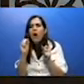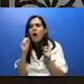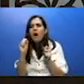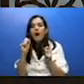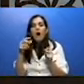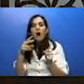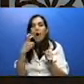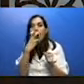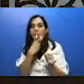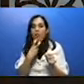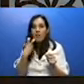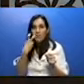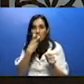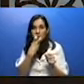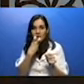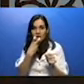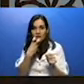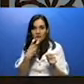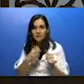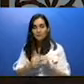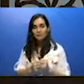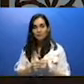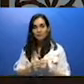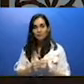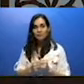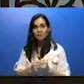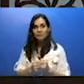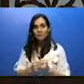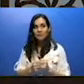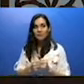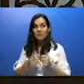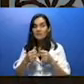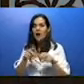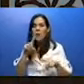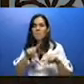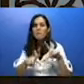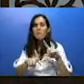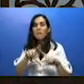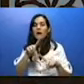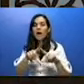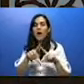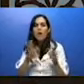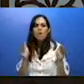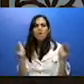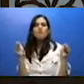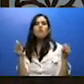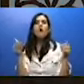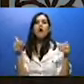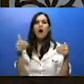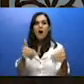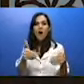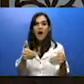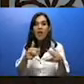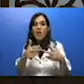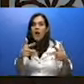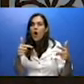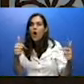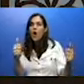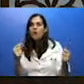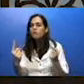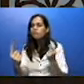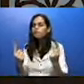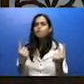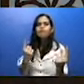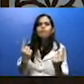legenda que foi explorado nesse material dos meninos com muito muita ênfase sabe ela queria saber